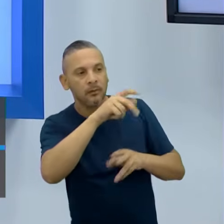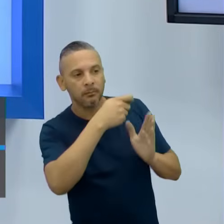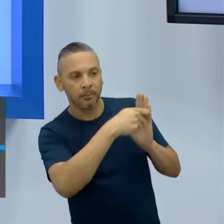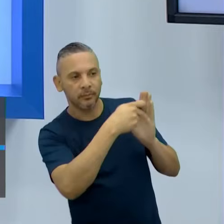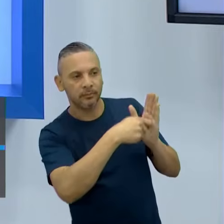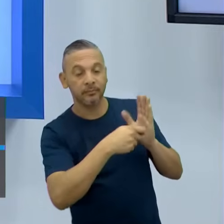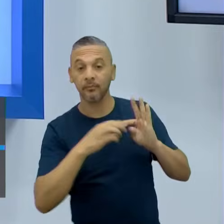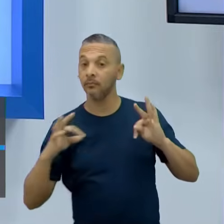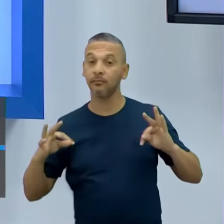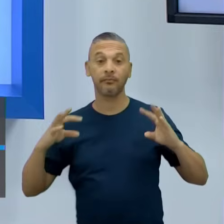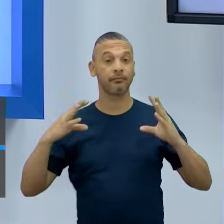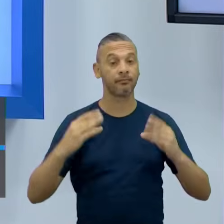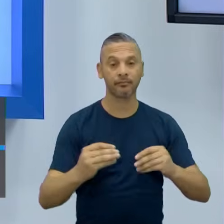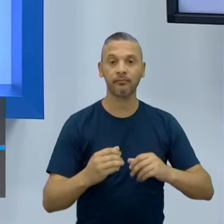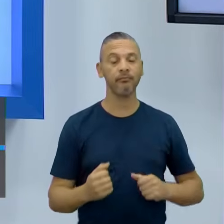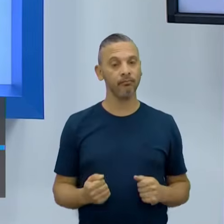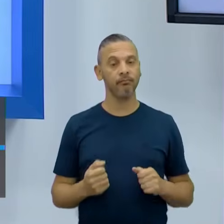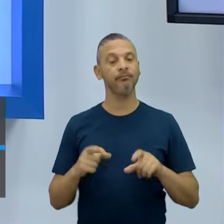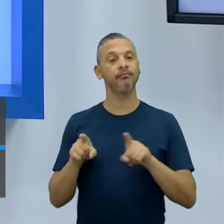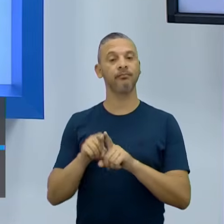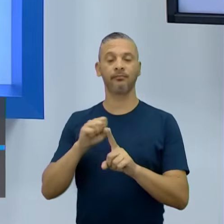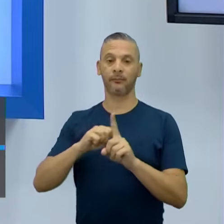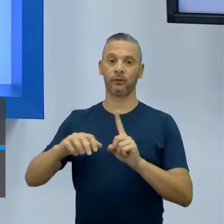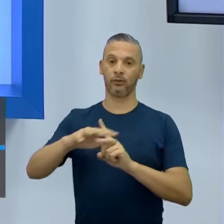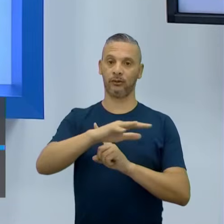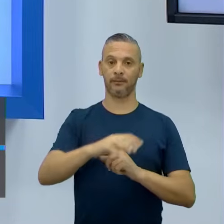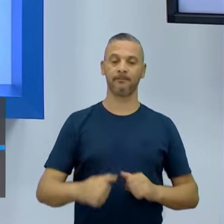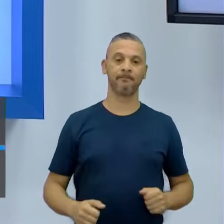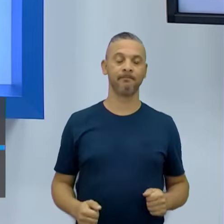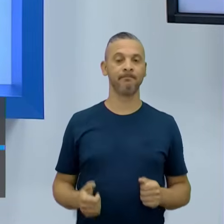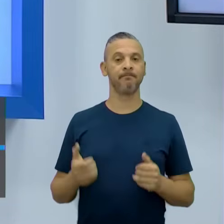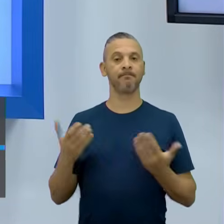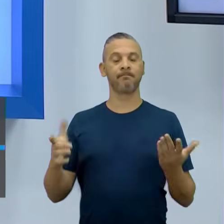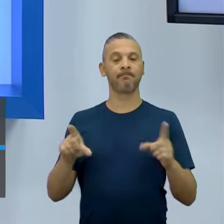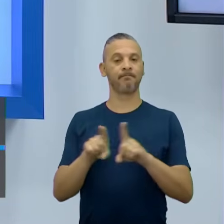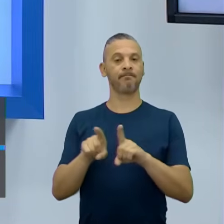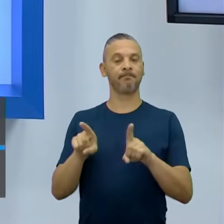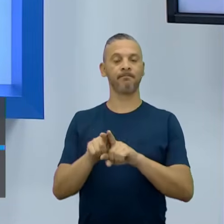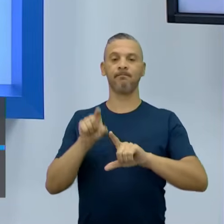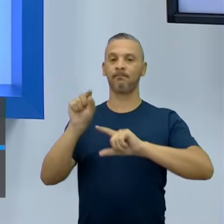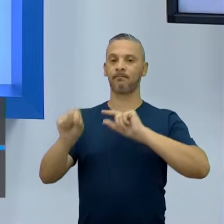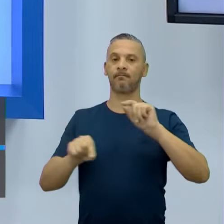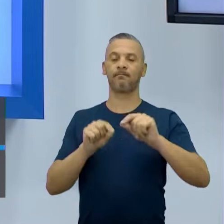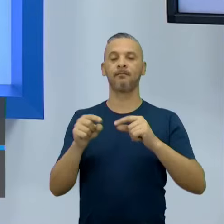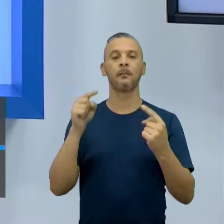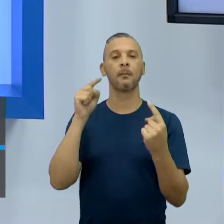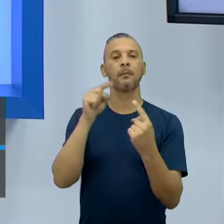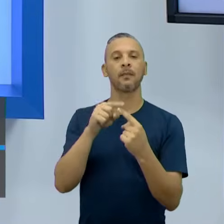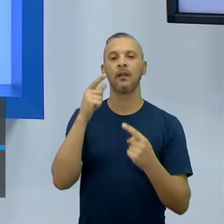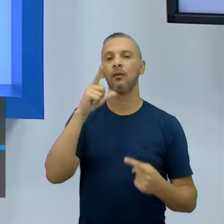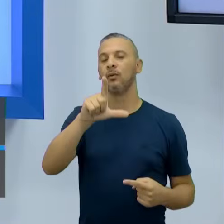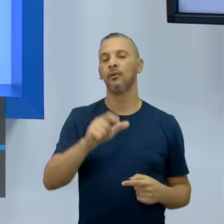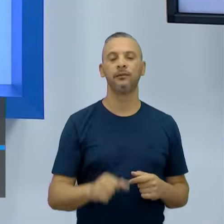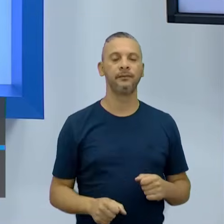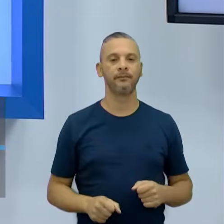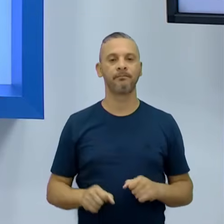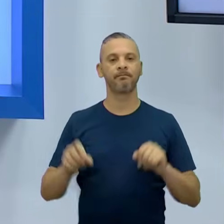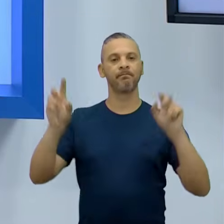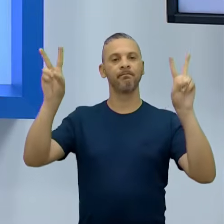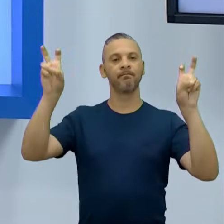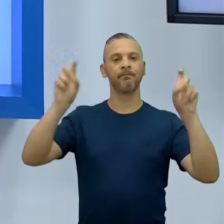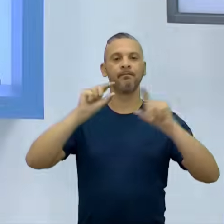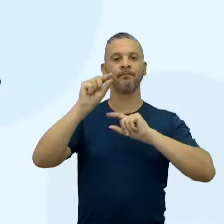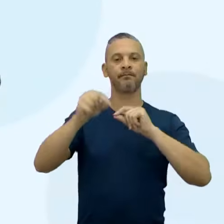economicamente, politicamente, né, e socialmente. E aí, gente, né, eu entro aí também citando